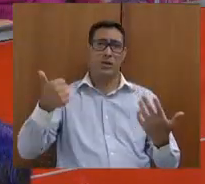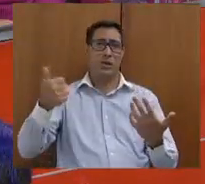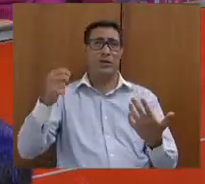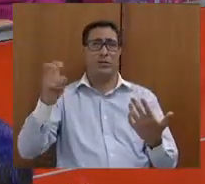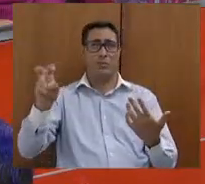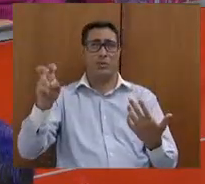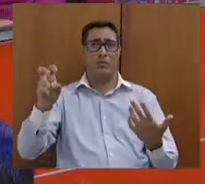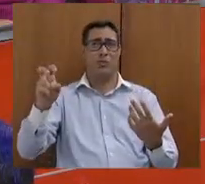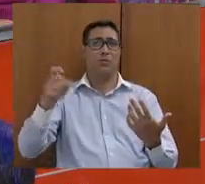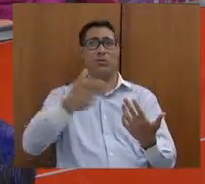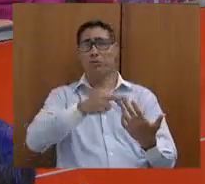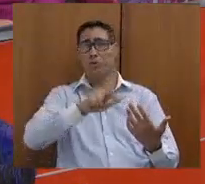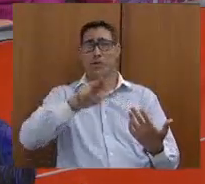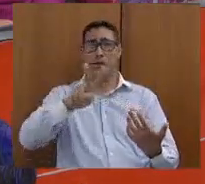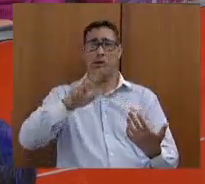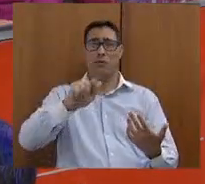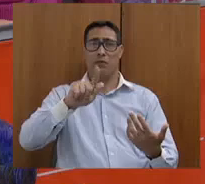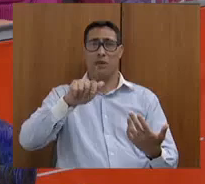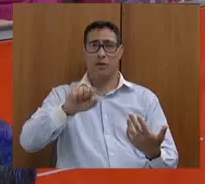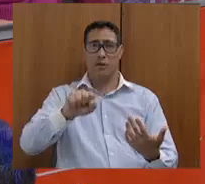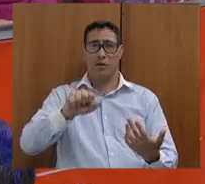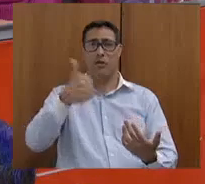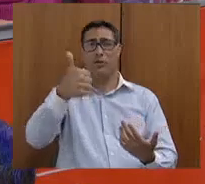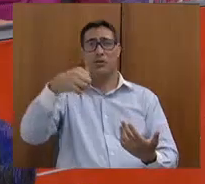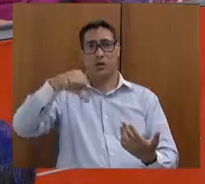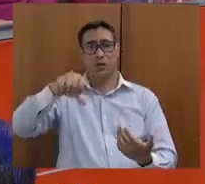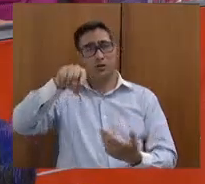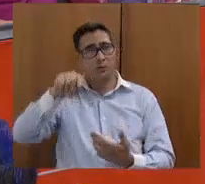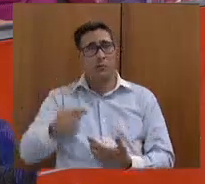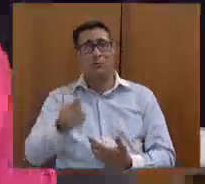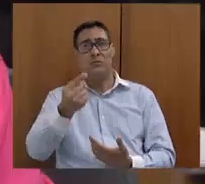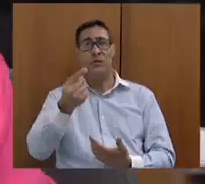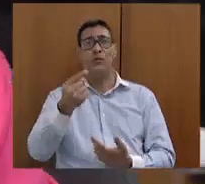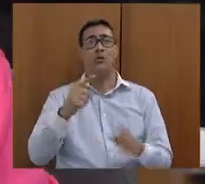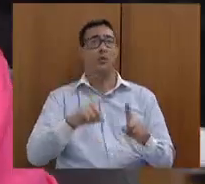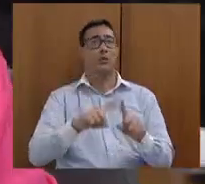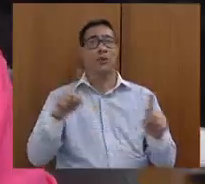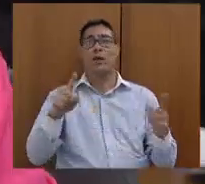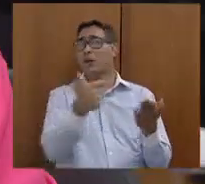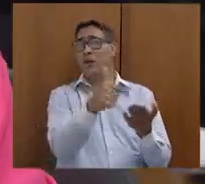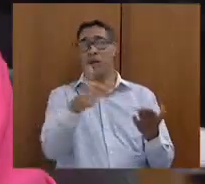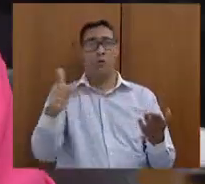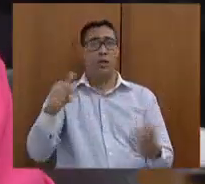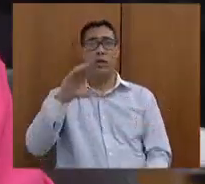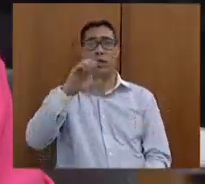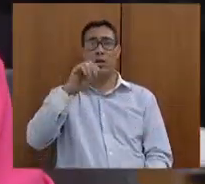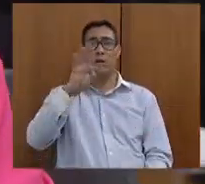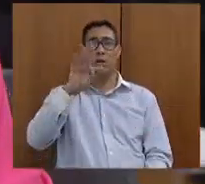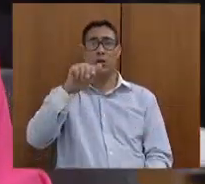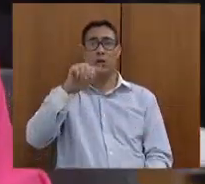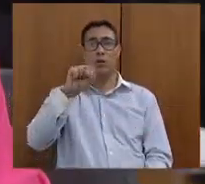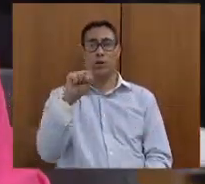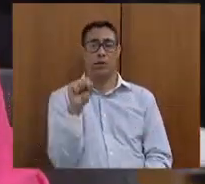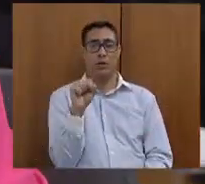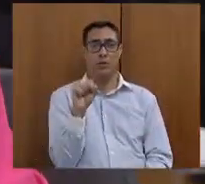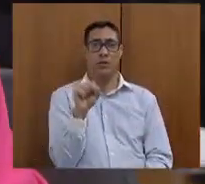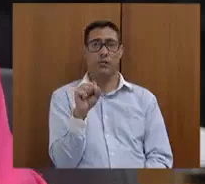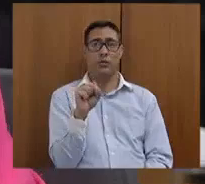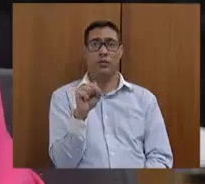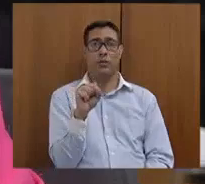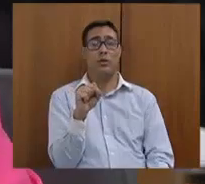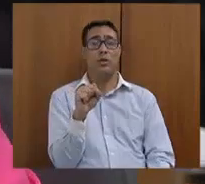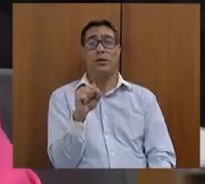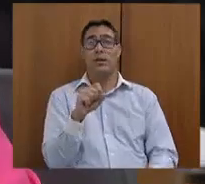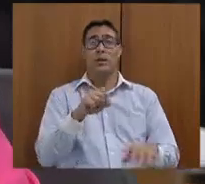mil alguma coisa assim não é isso e não tem previsão de cotas não